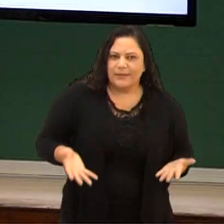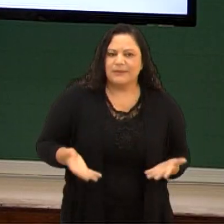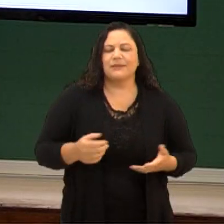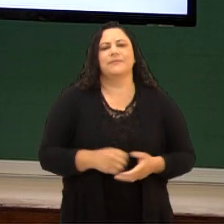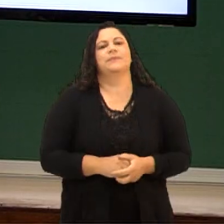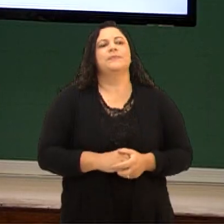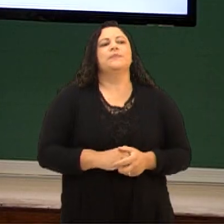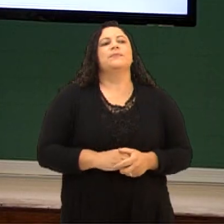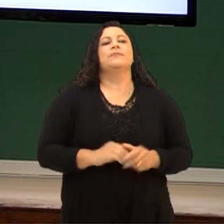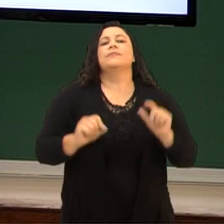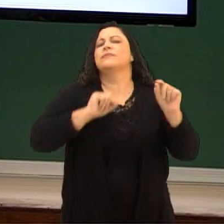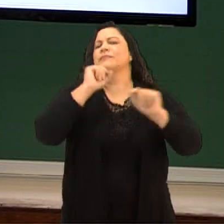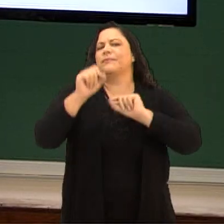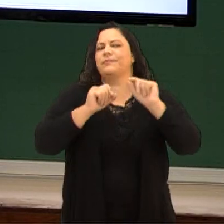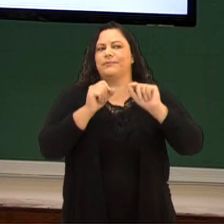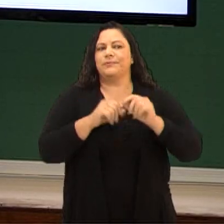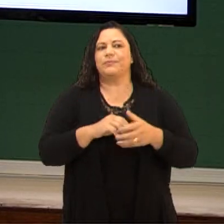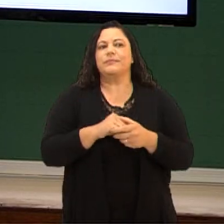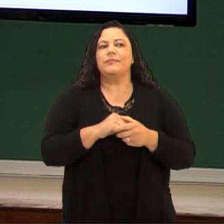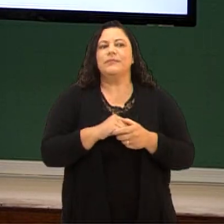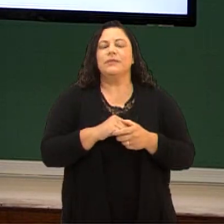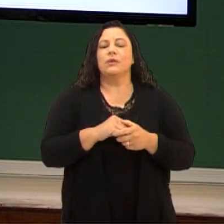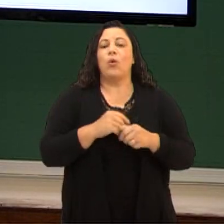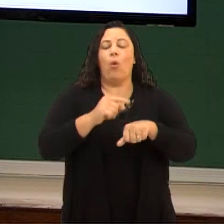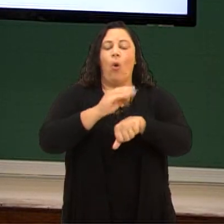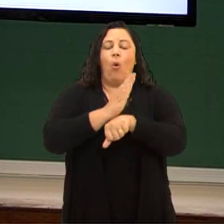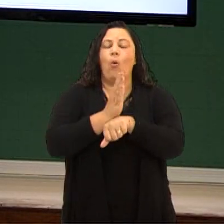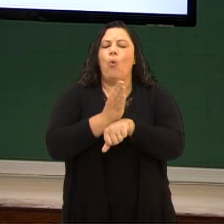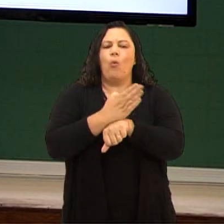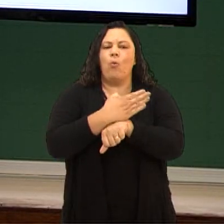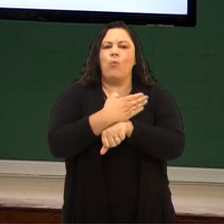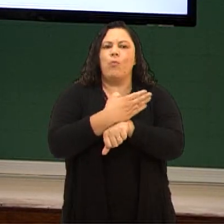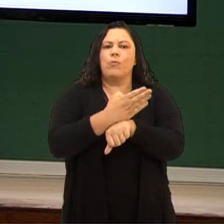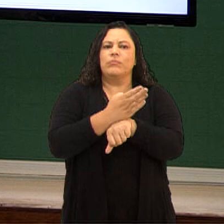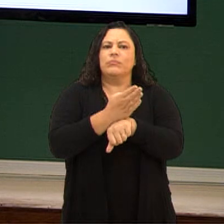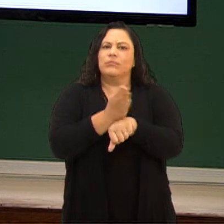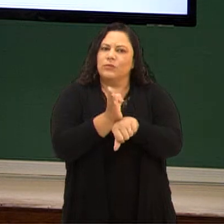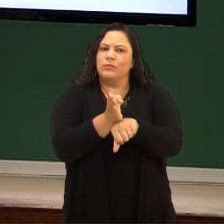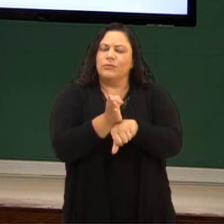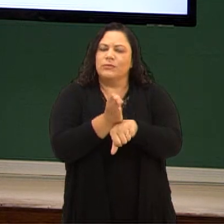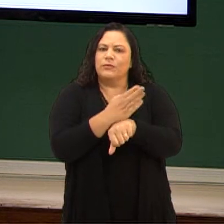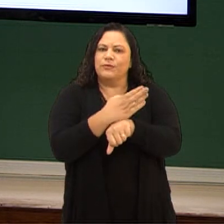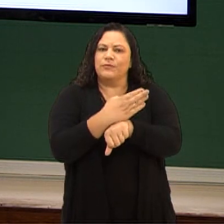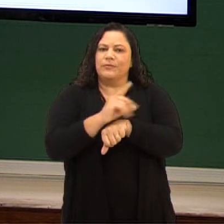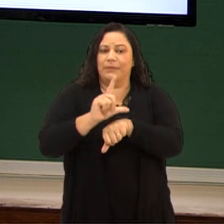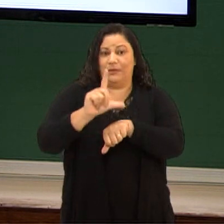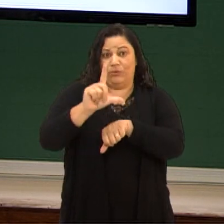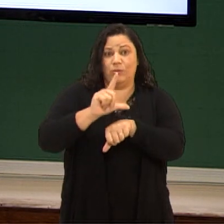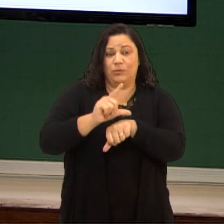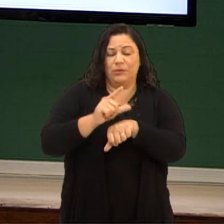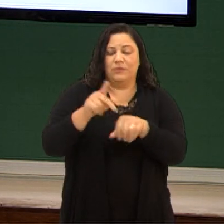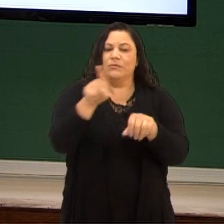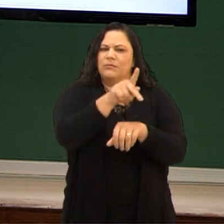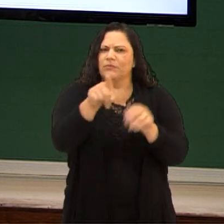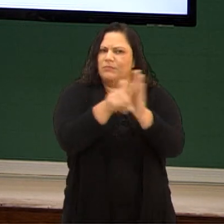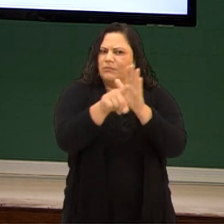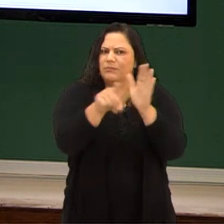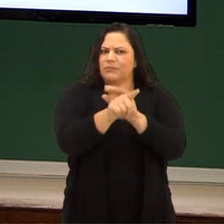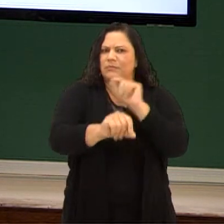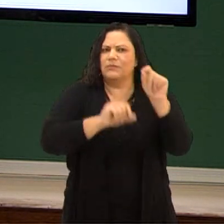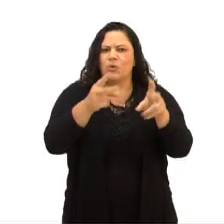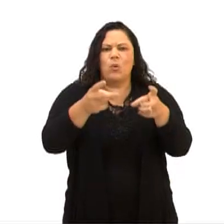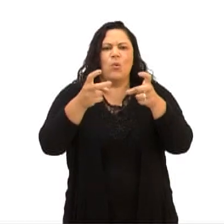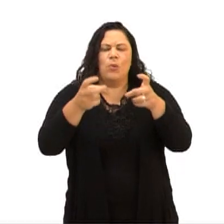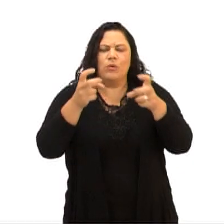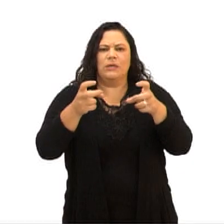aqui, perceba o movimento. Como um movimento? O movimento dos ponteiros que a professora perguntou. E olhando